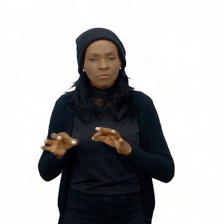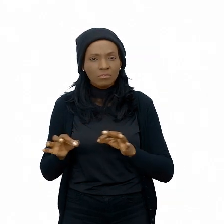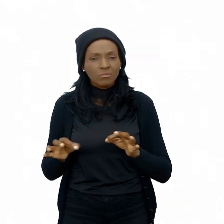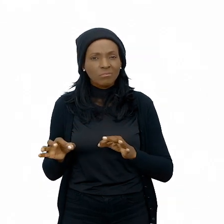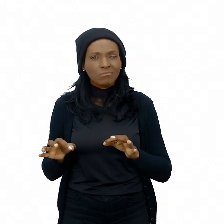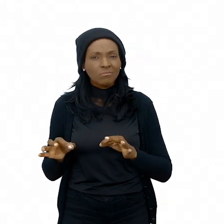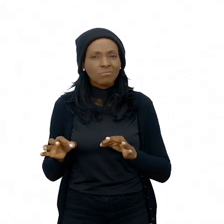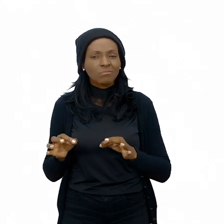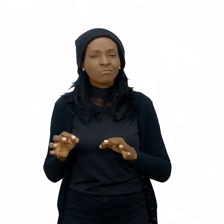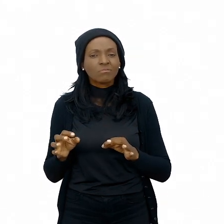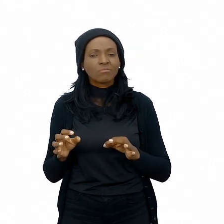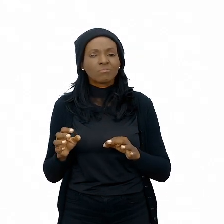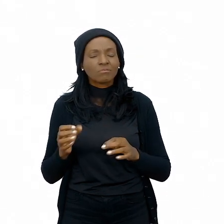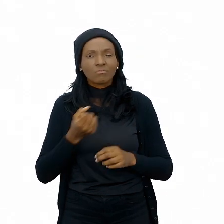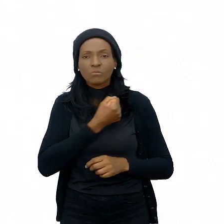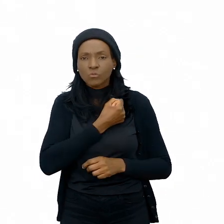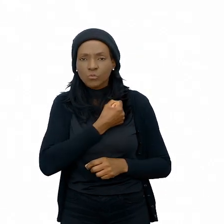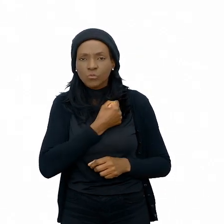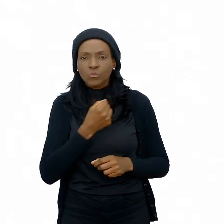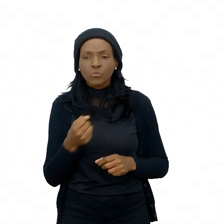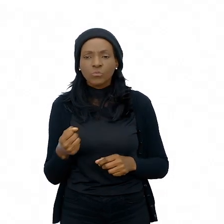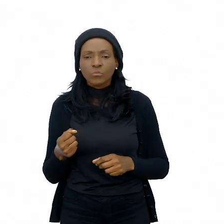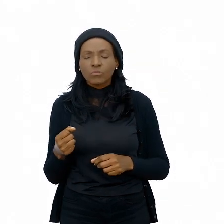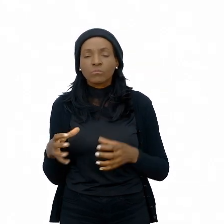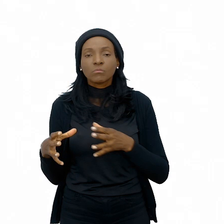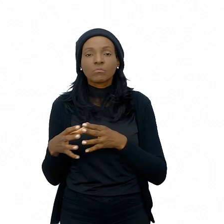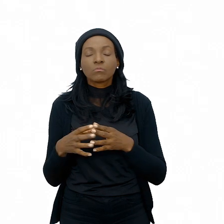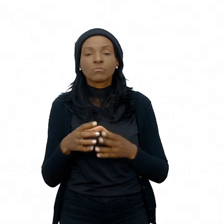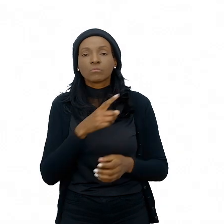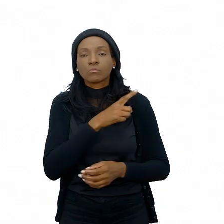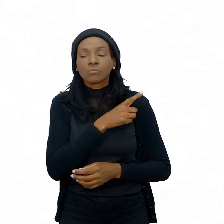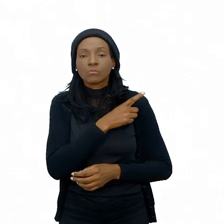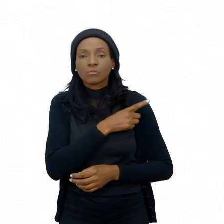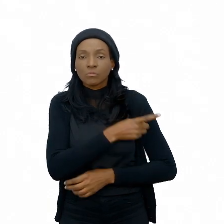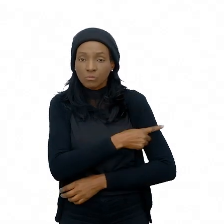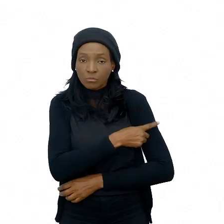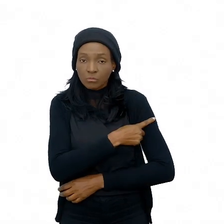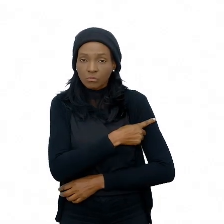sondagem de números para a turma de primeiro ano. Afinal, estamos